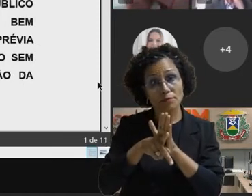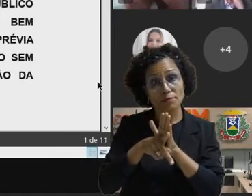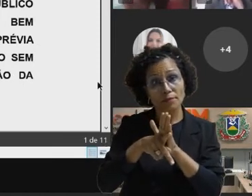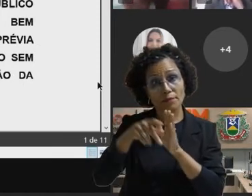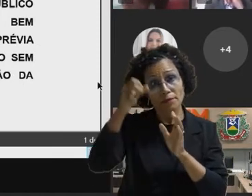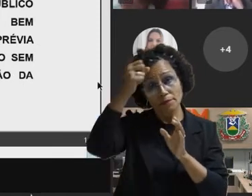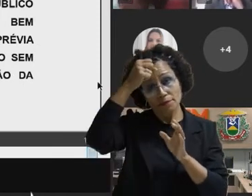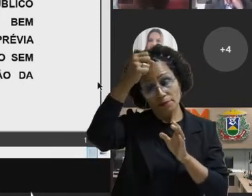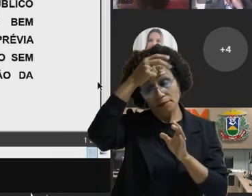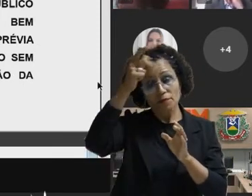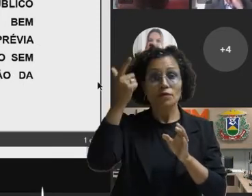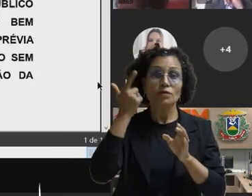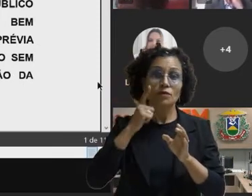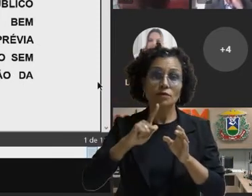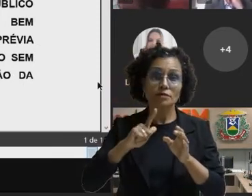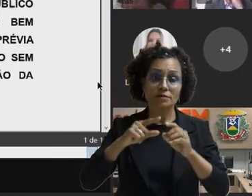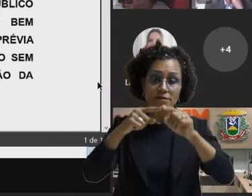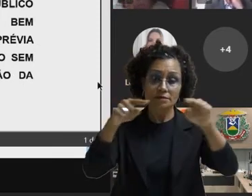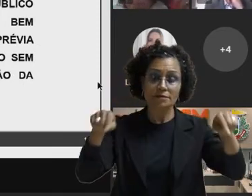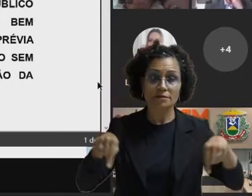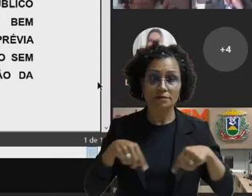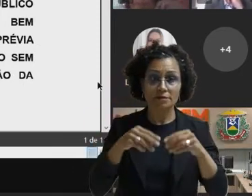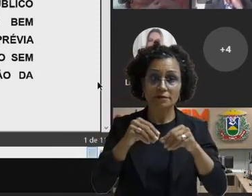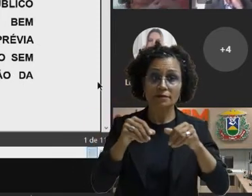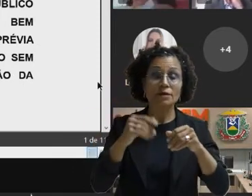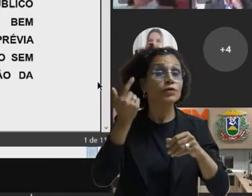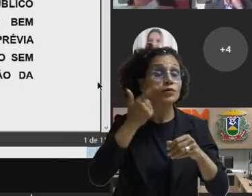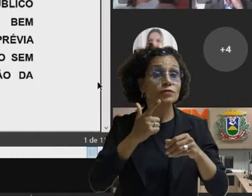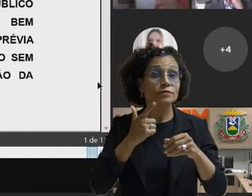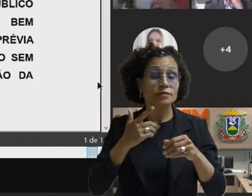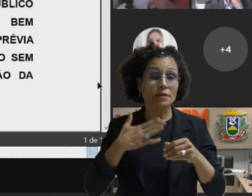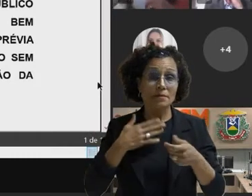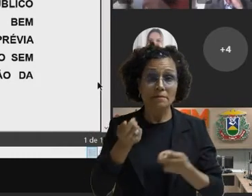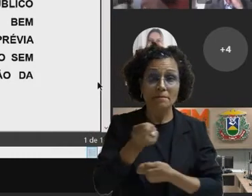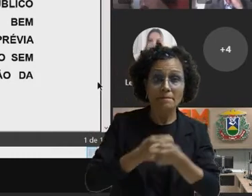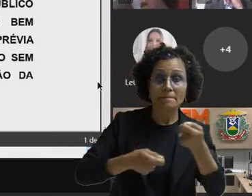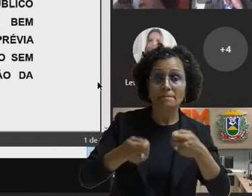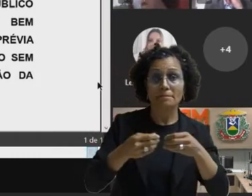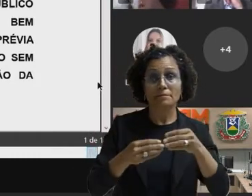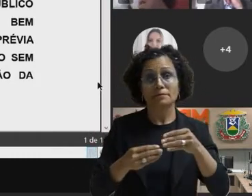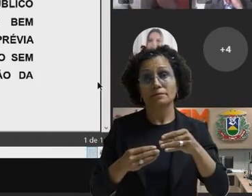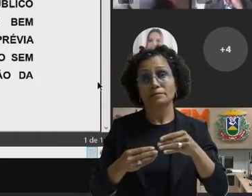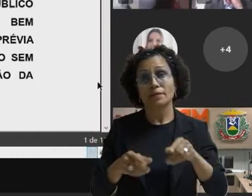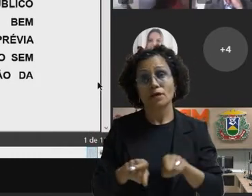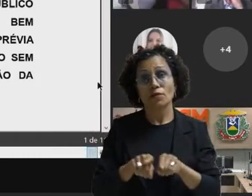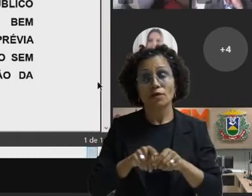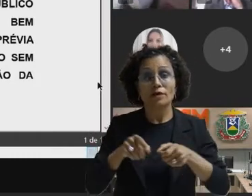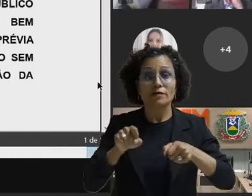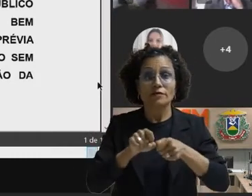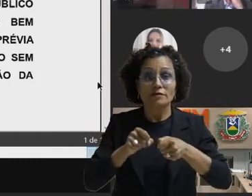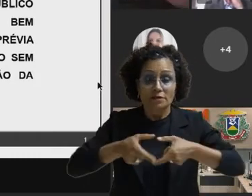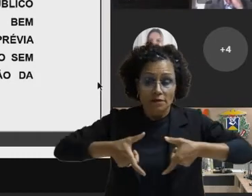o terreno e continuei com o meu negócio, agora fazendo malilhas, né,